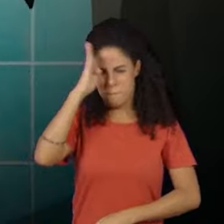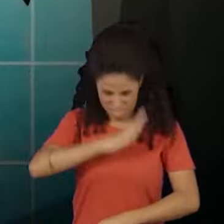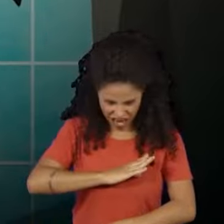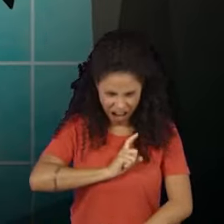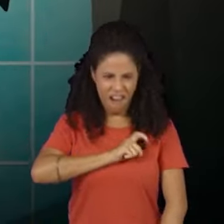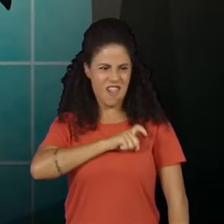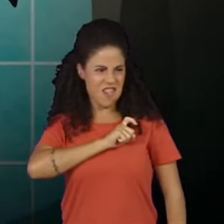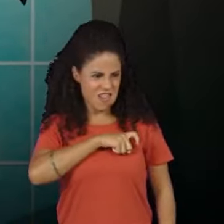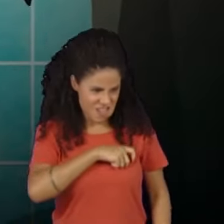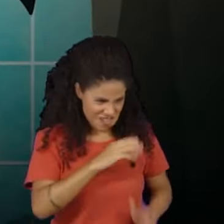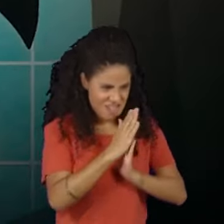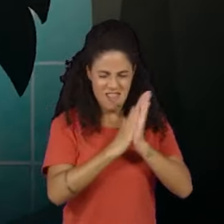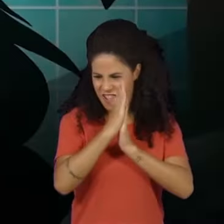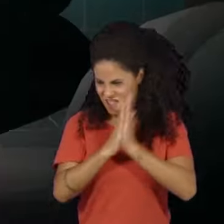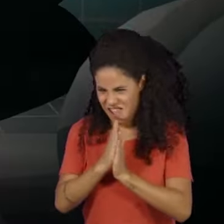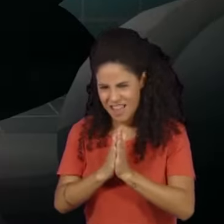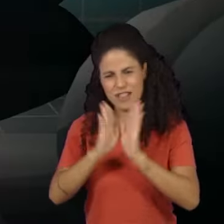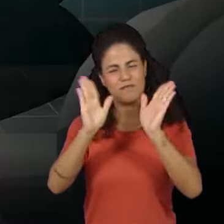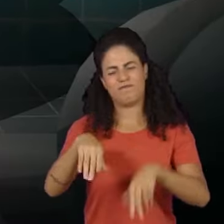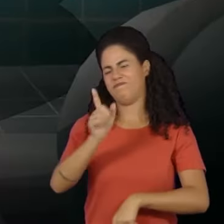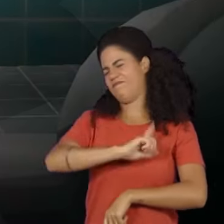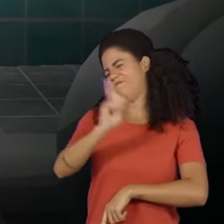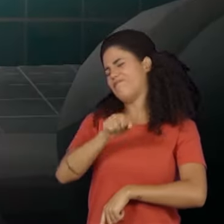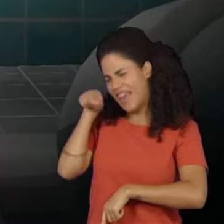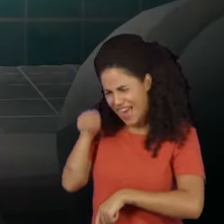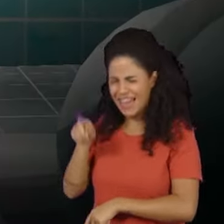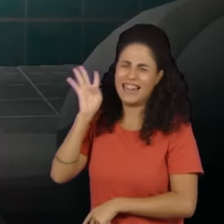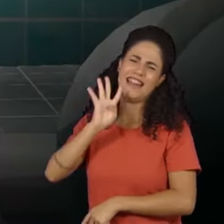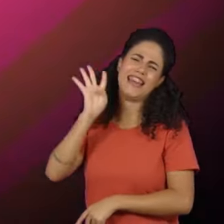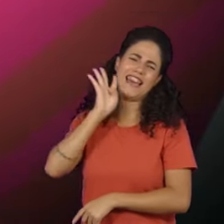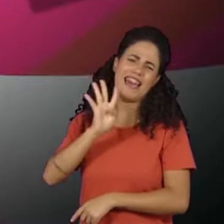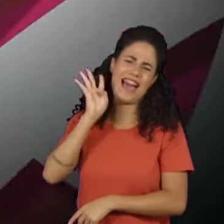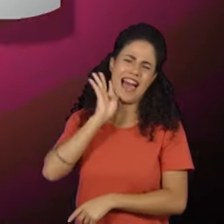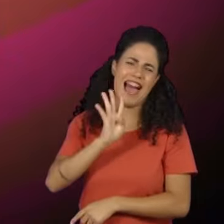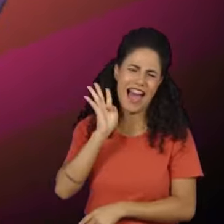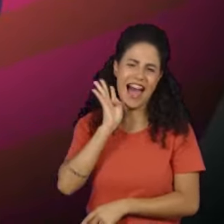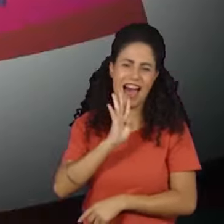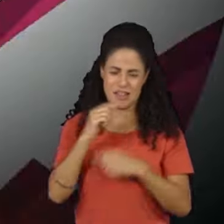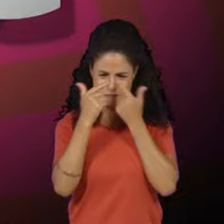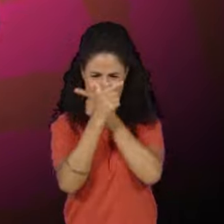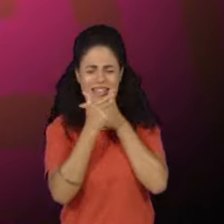é muito mal, mas é um cara legal, com a